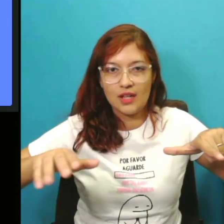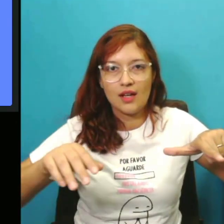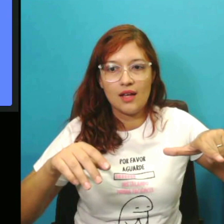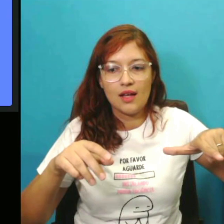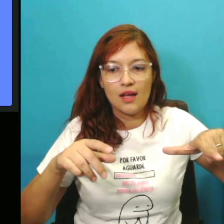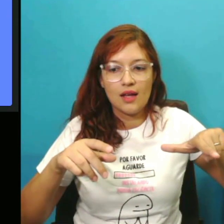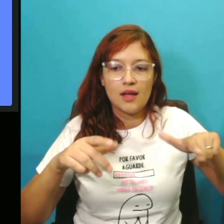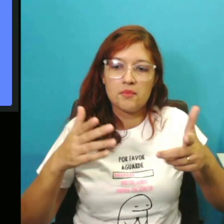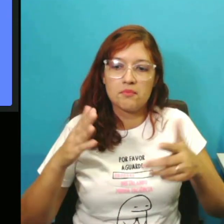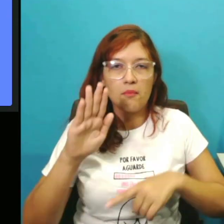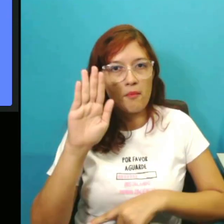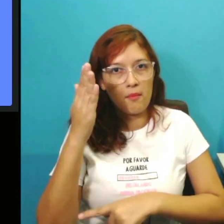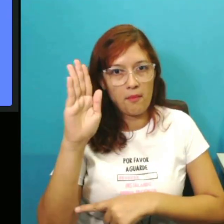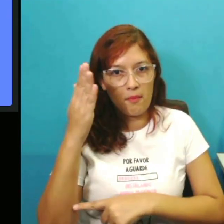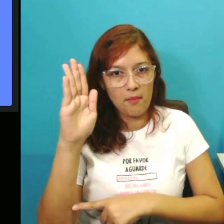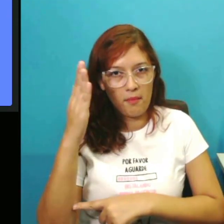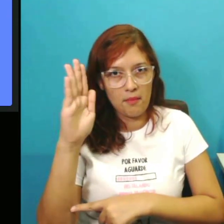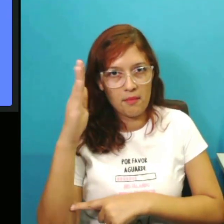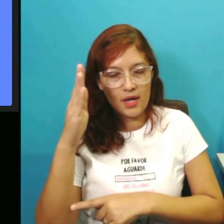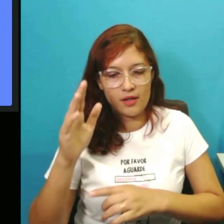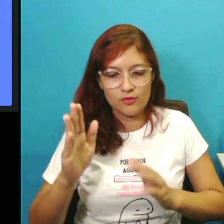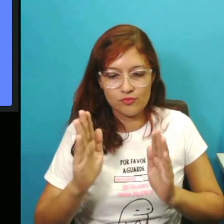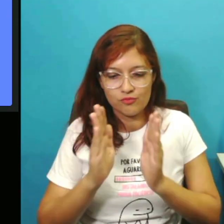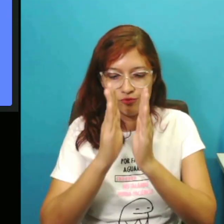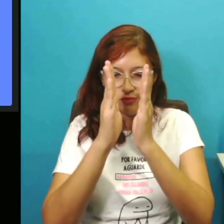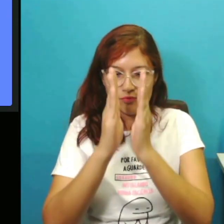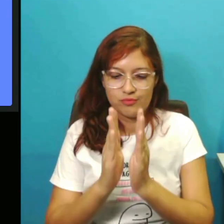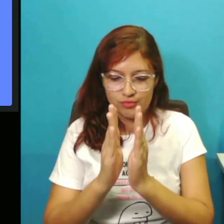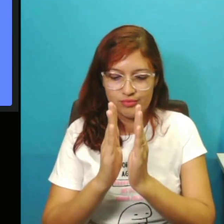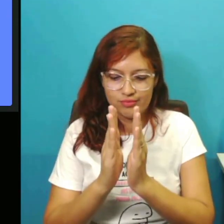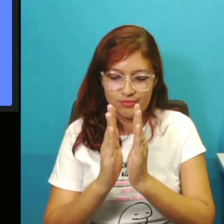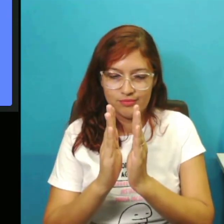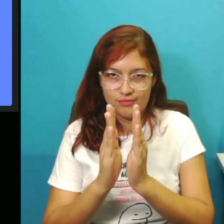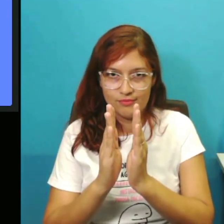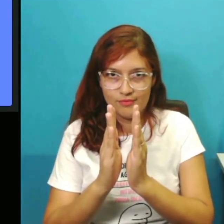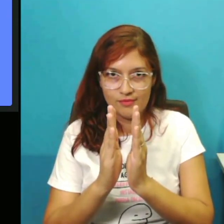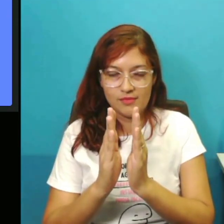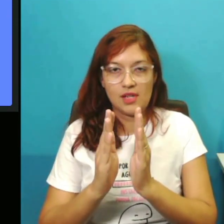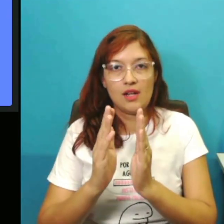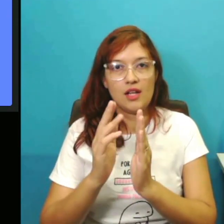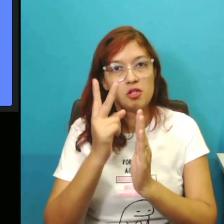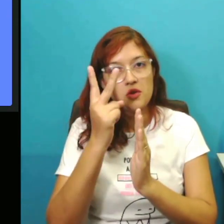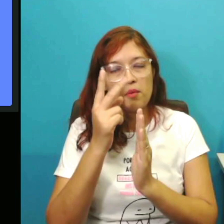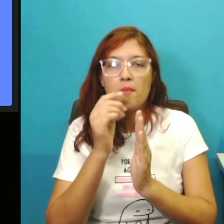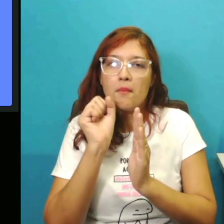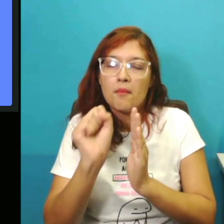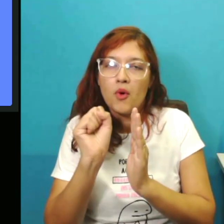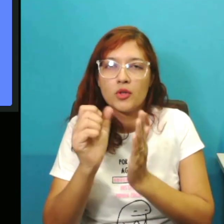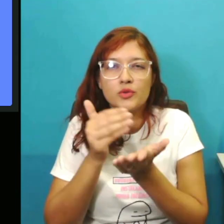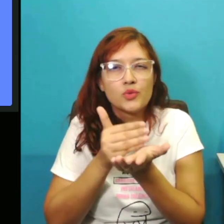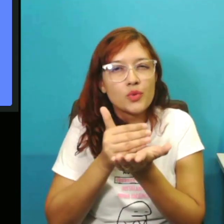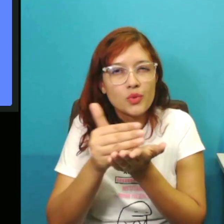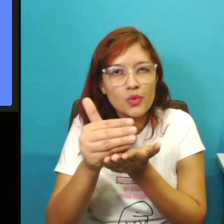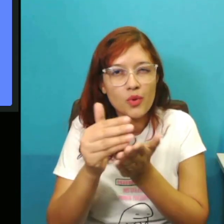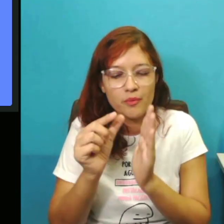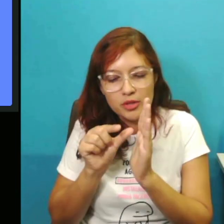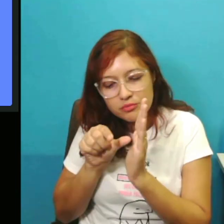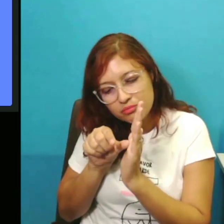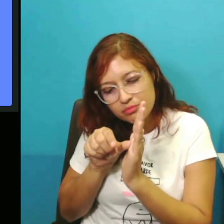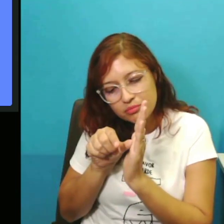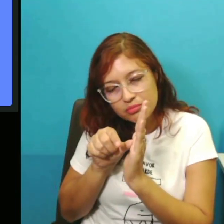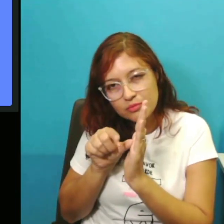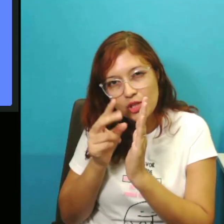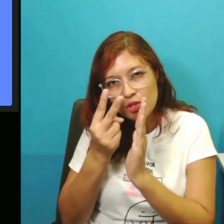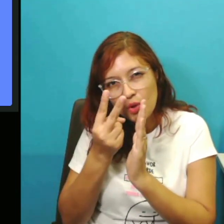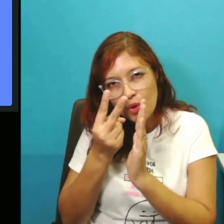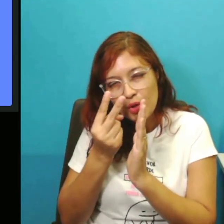Mas, ainda no refratário com água, pode pegar 2 pedaços de madeira, posicioná-los dentro do